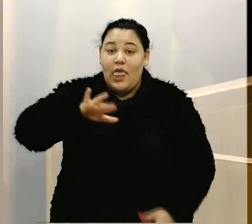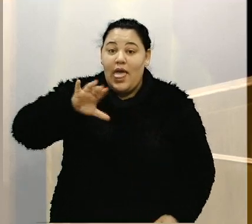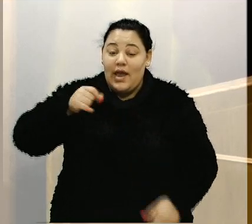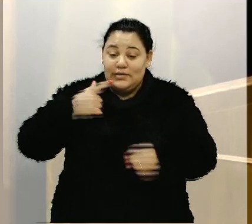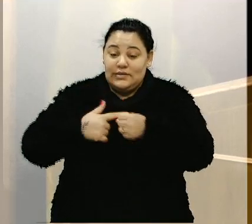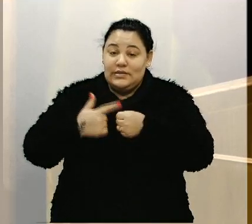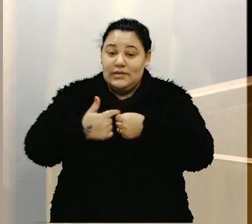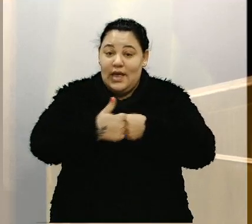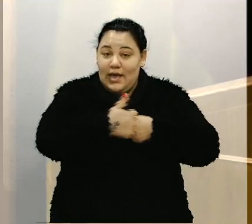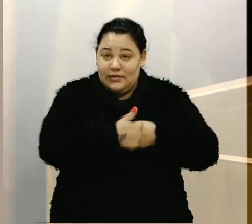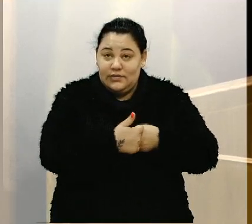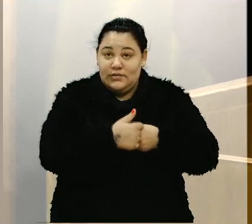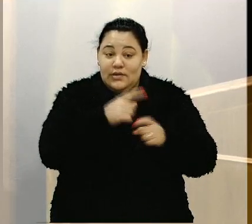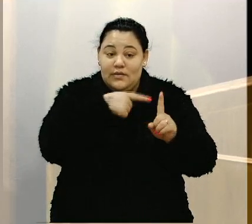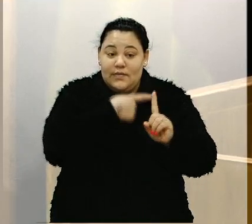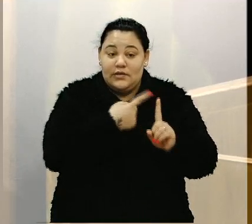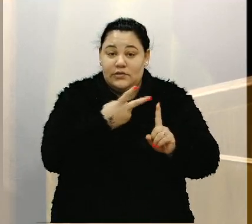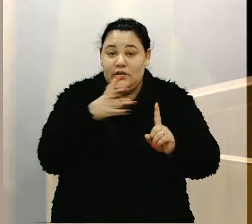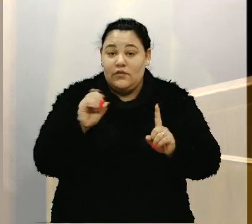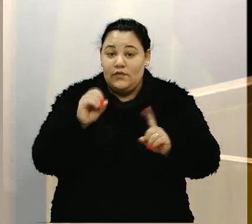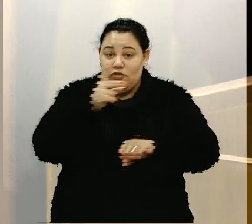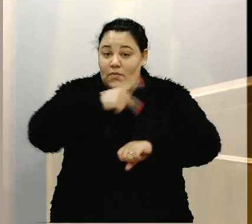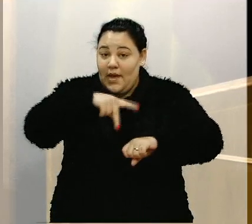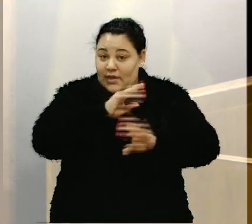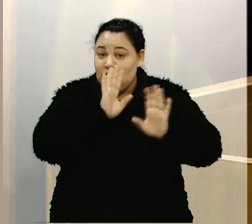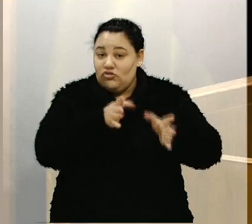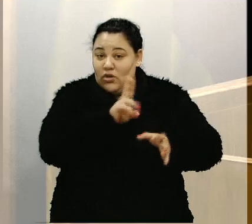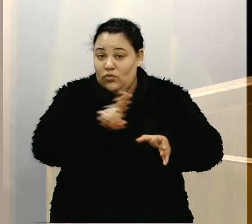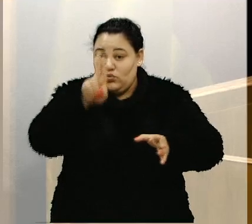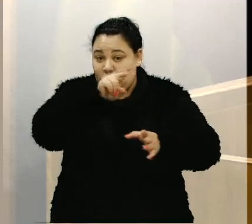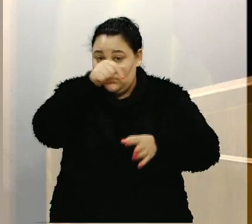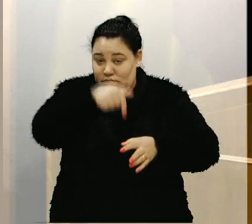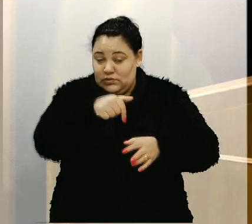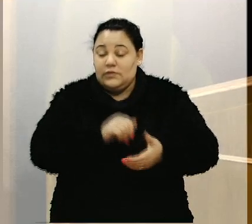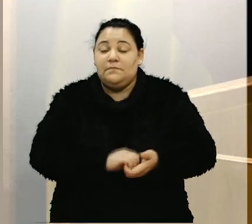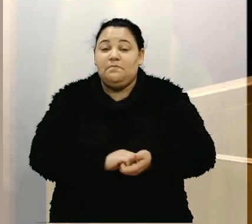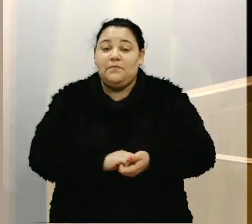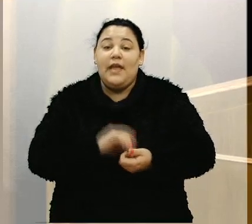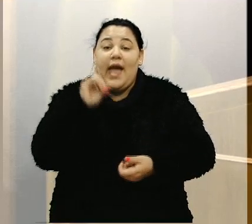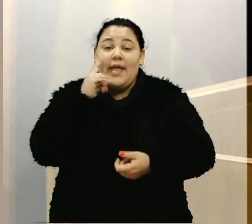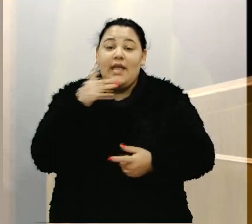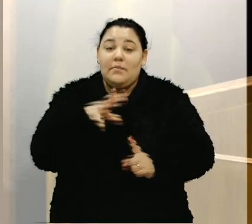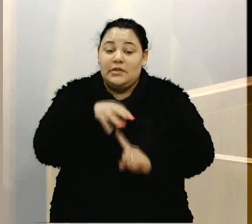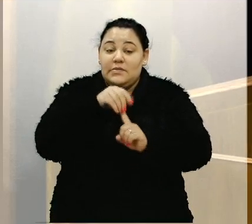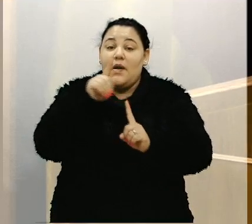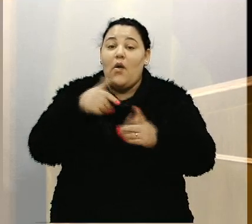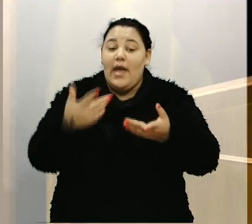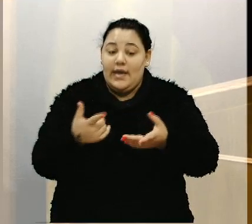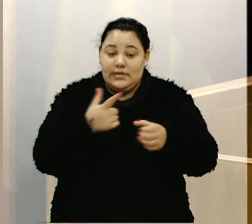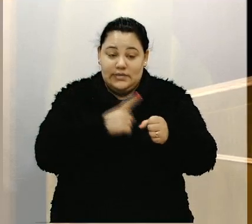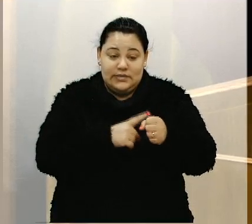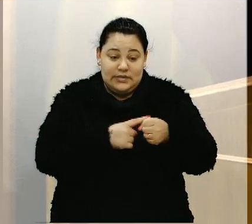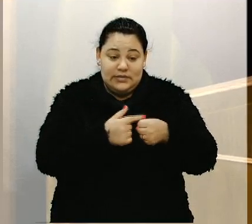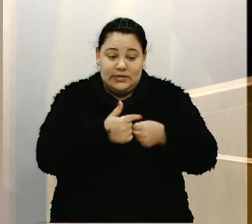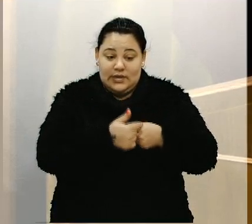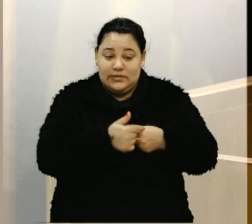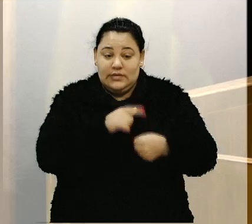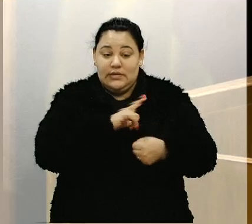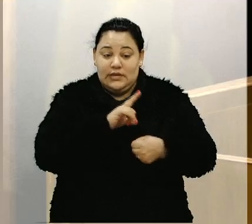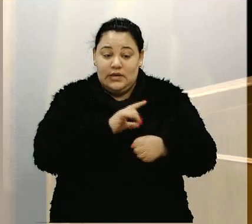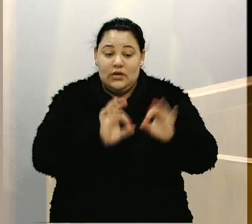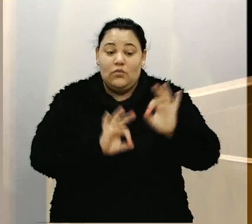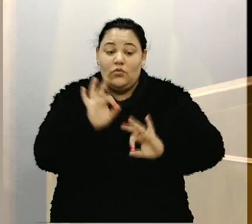cidades em mais de 120 países. A ideia é, gente, cidades que possuem um projeto